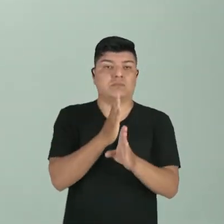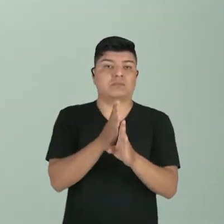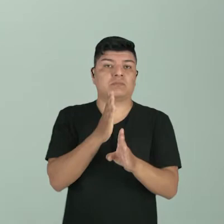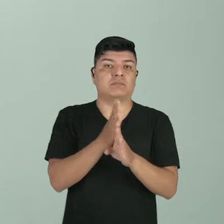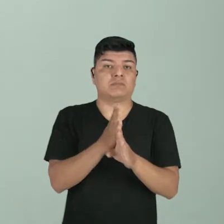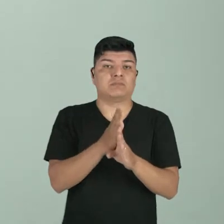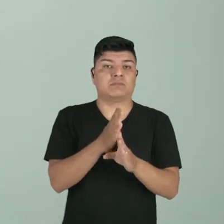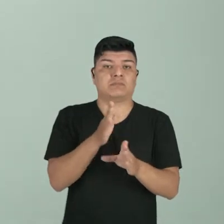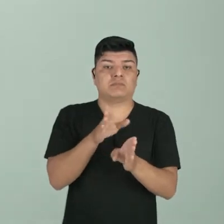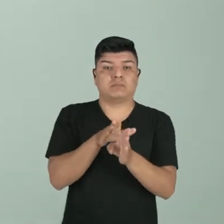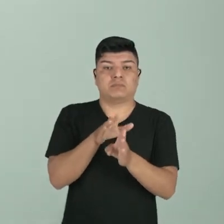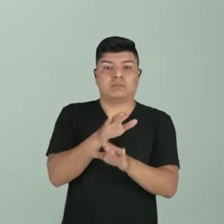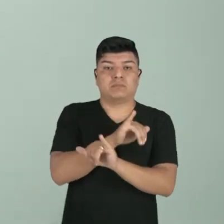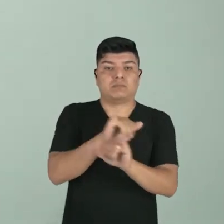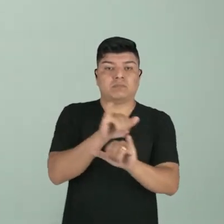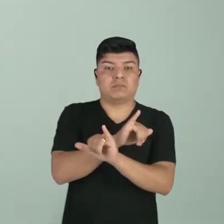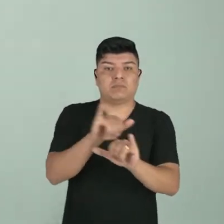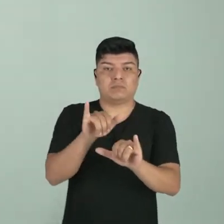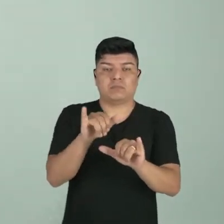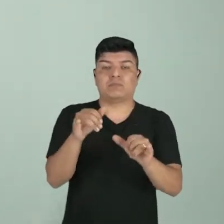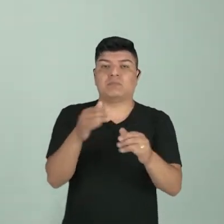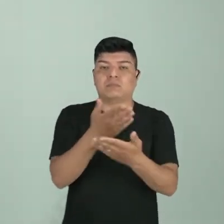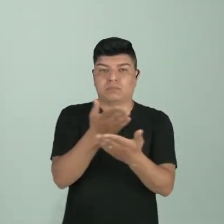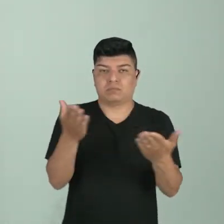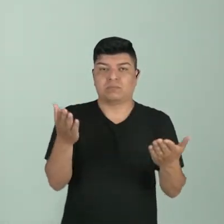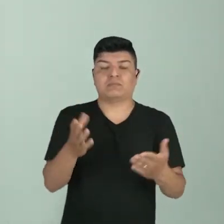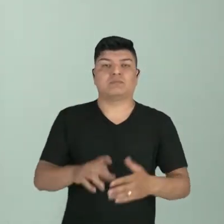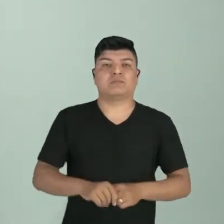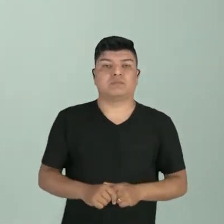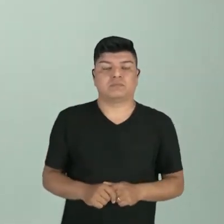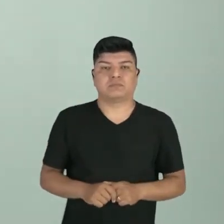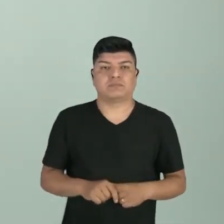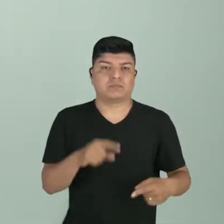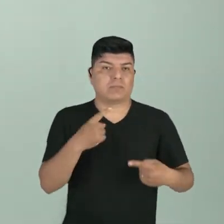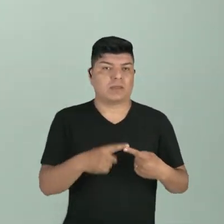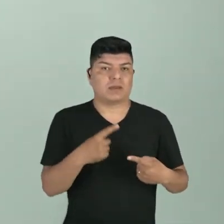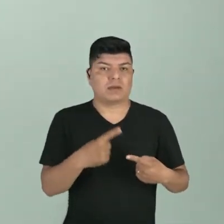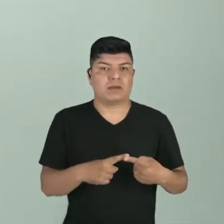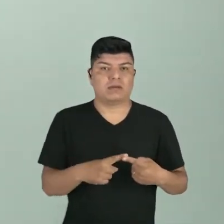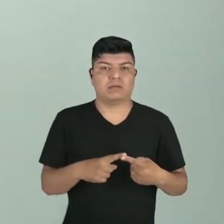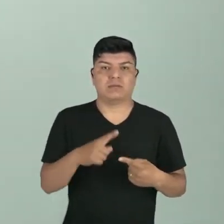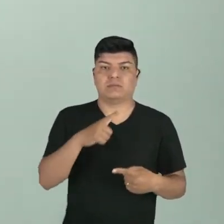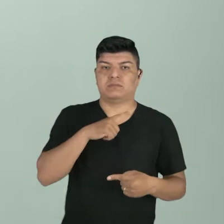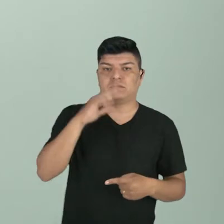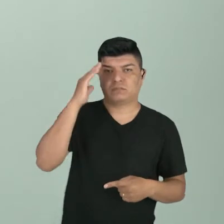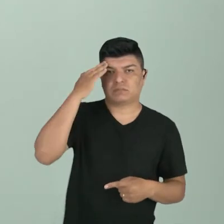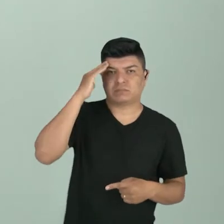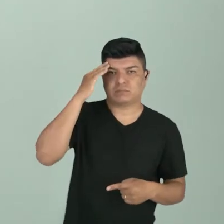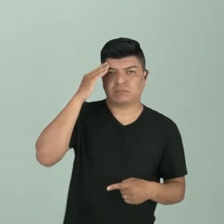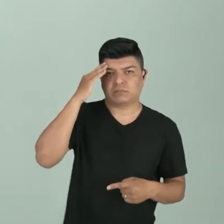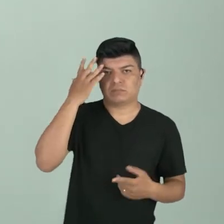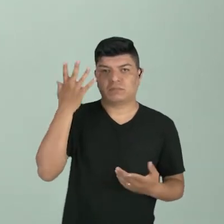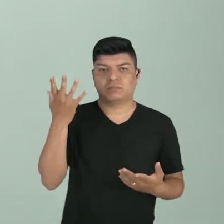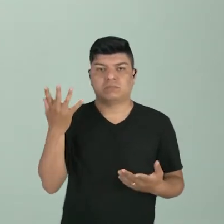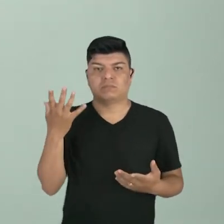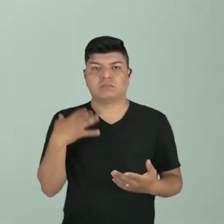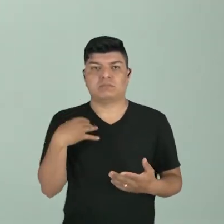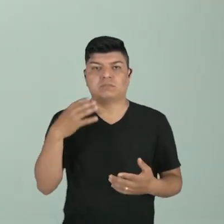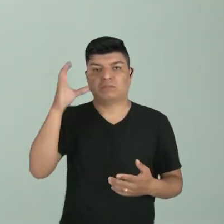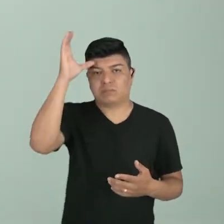conforme informado há pouco para vocês. Por que que esse reconhecimento ele não é